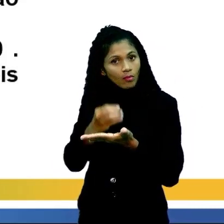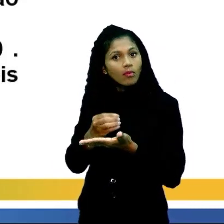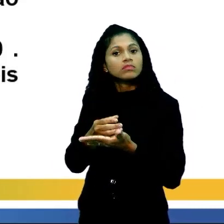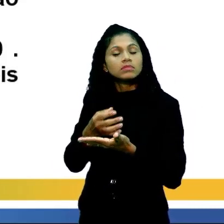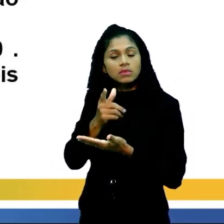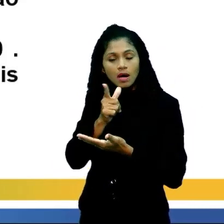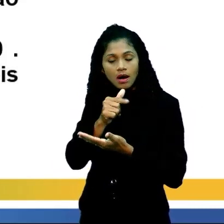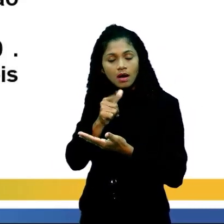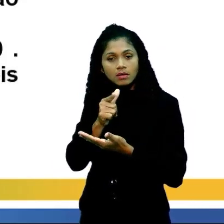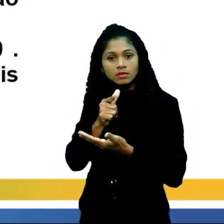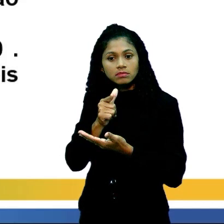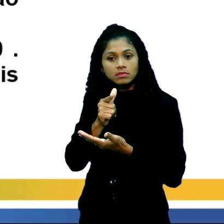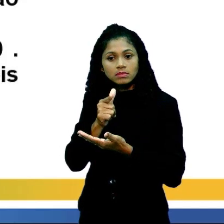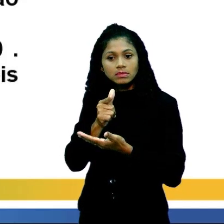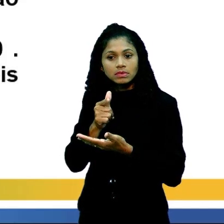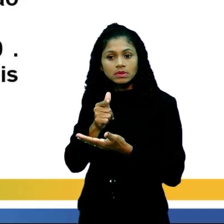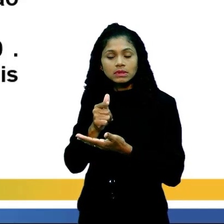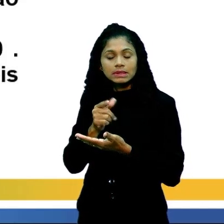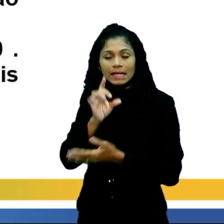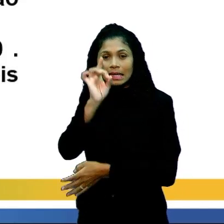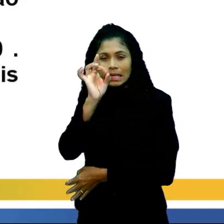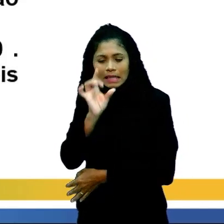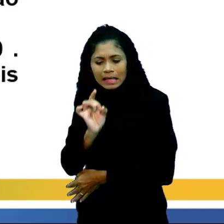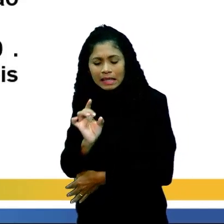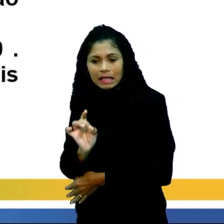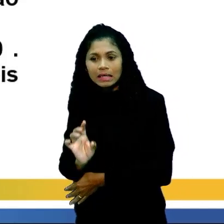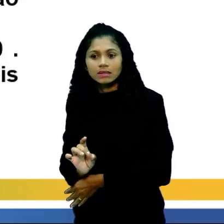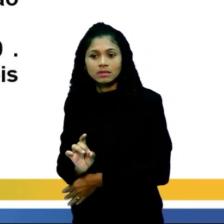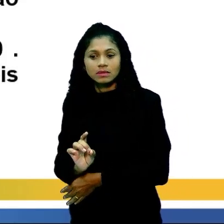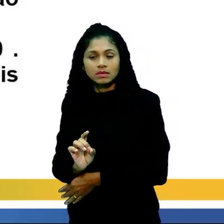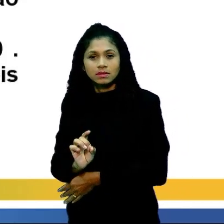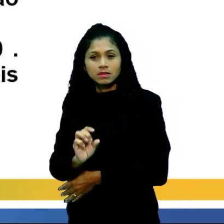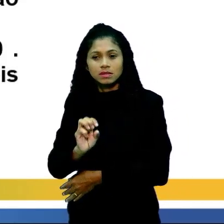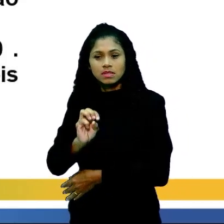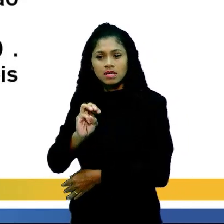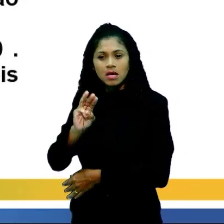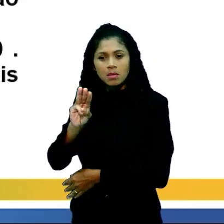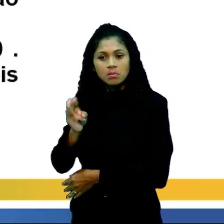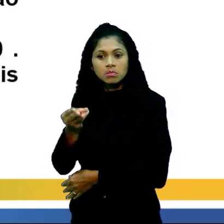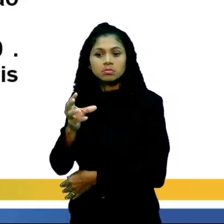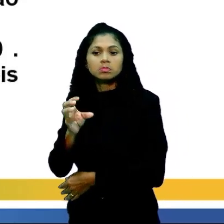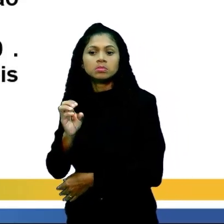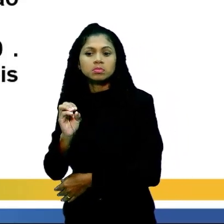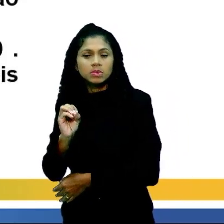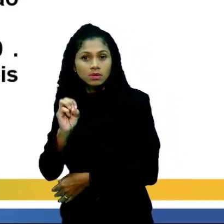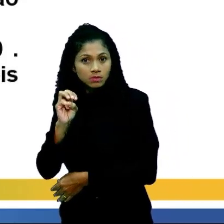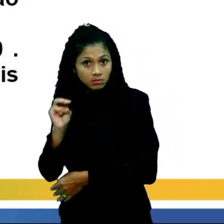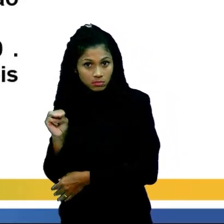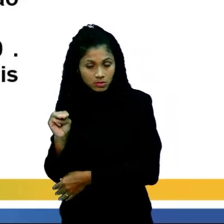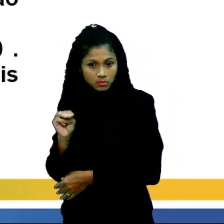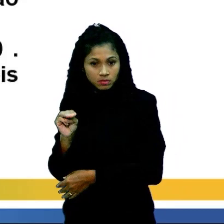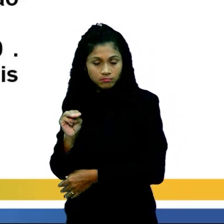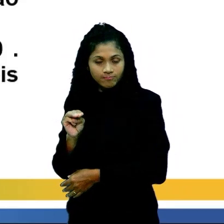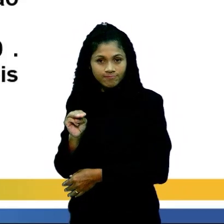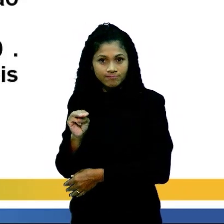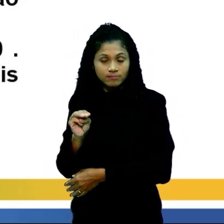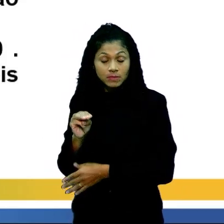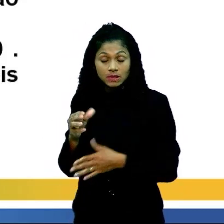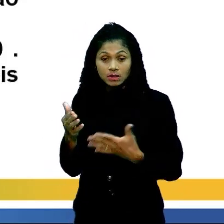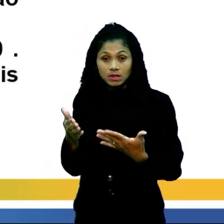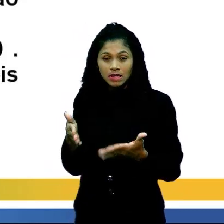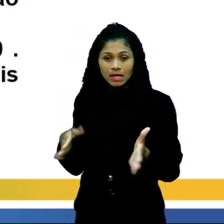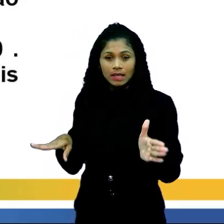isso? Durante 10 horas. Então ela terá tomado 20 copos de água ao